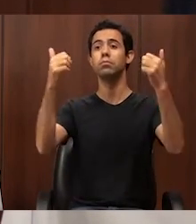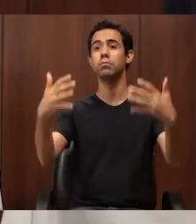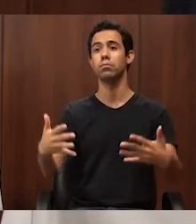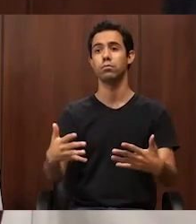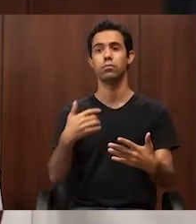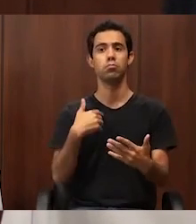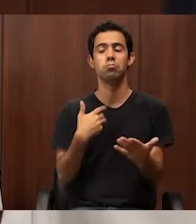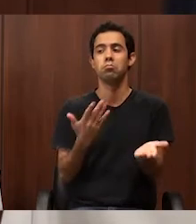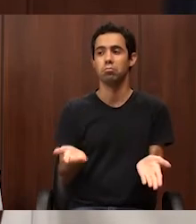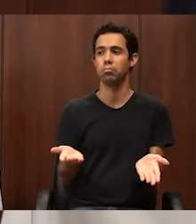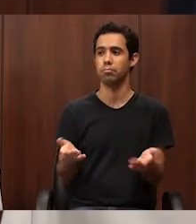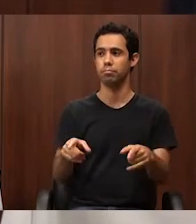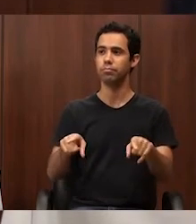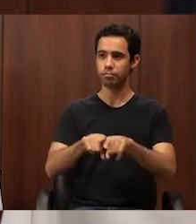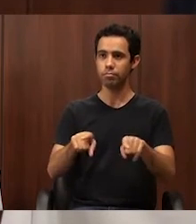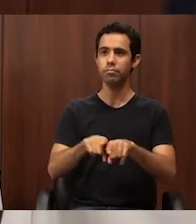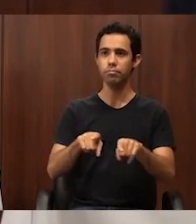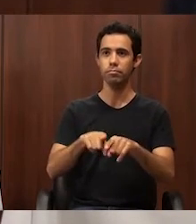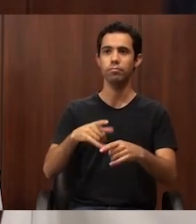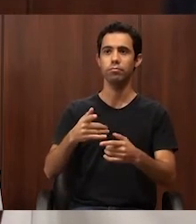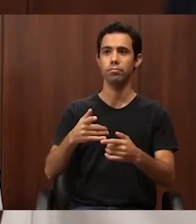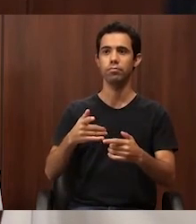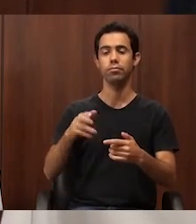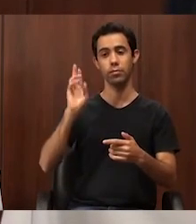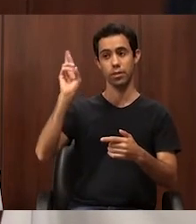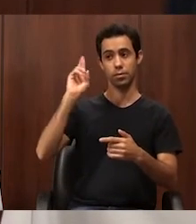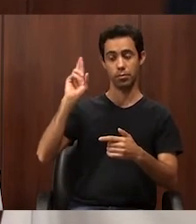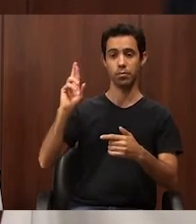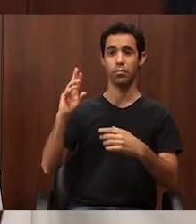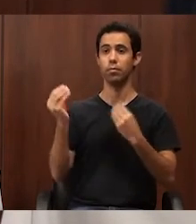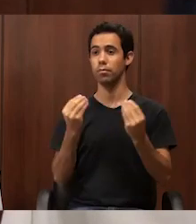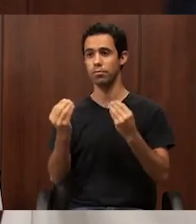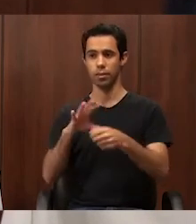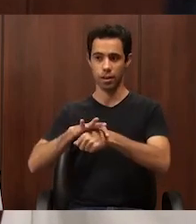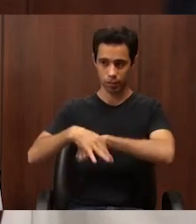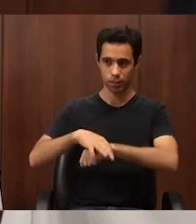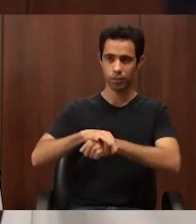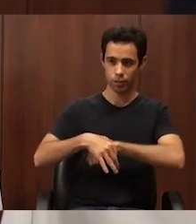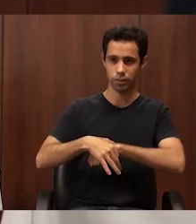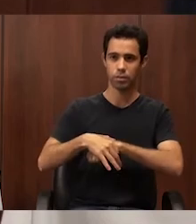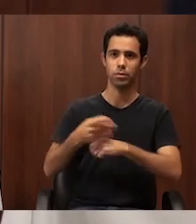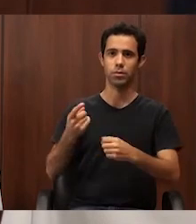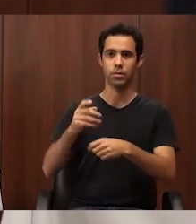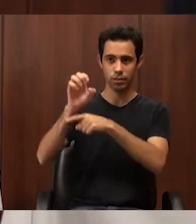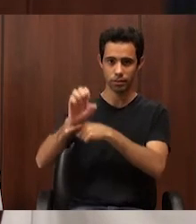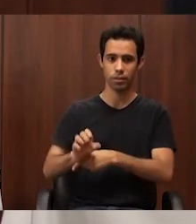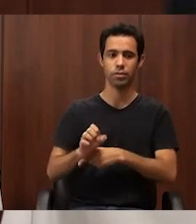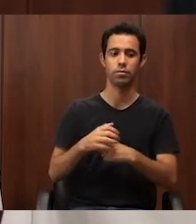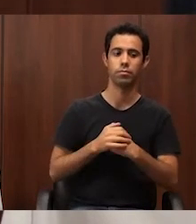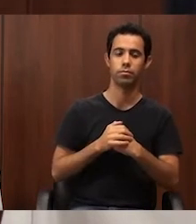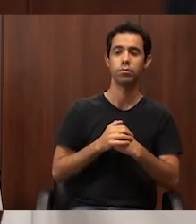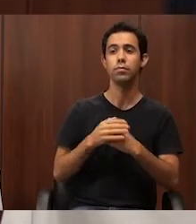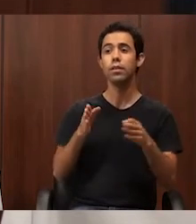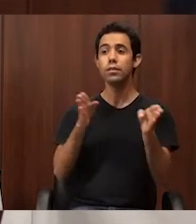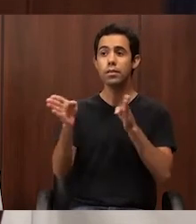não vejo como uma forma de liberar o Estado da sua responsabilidade. É uma forma de garantir que o Estado cumpra a sua responsabilidade. A